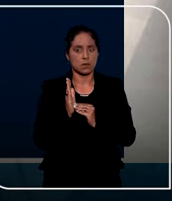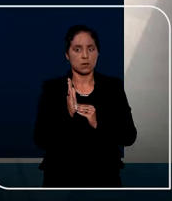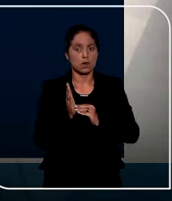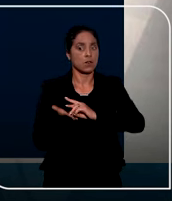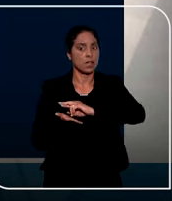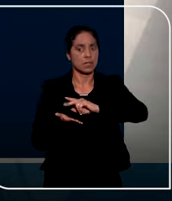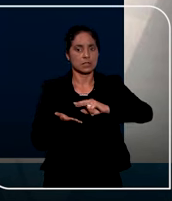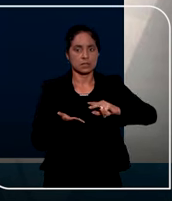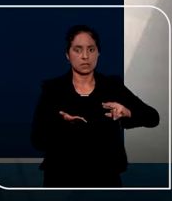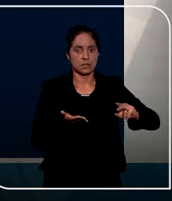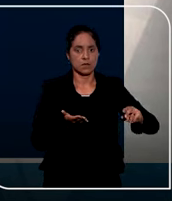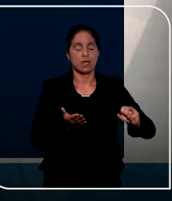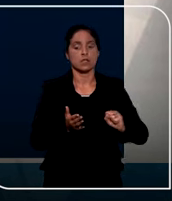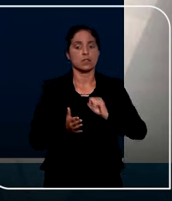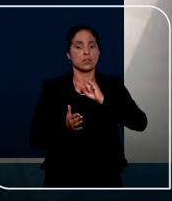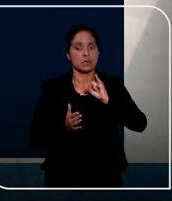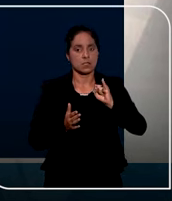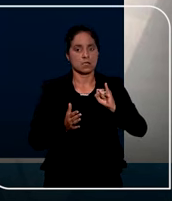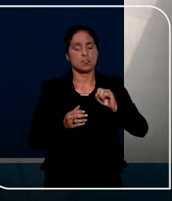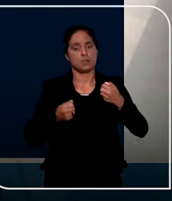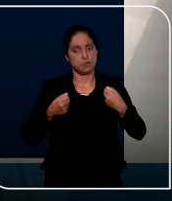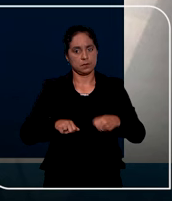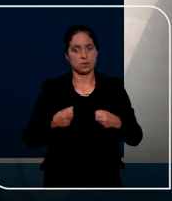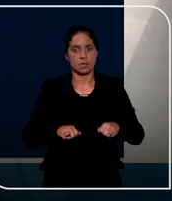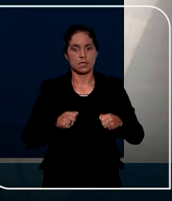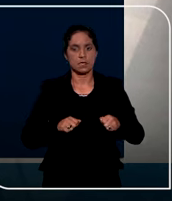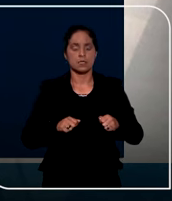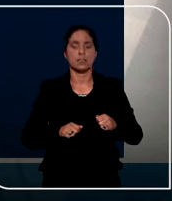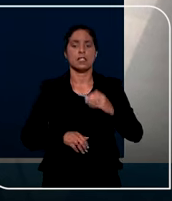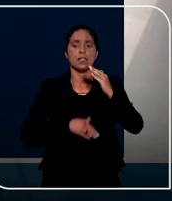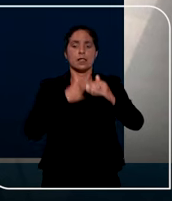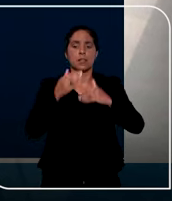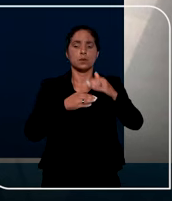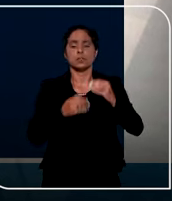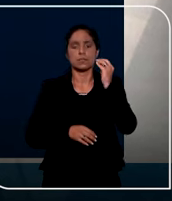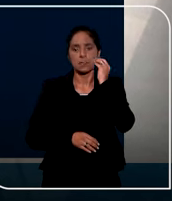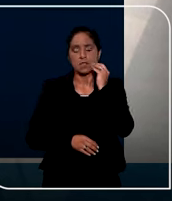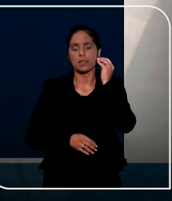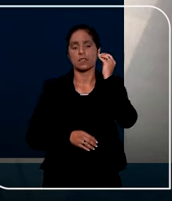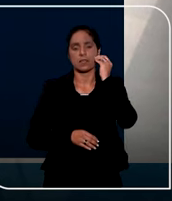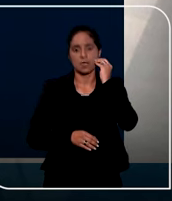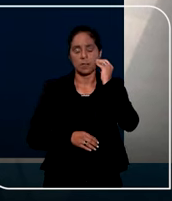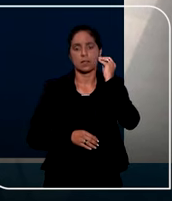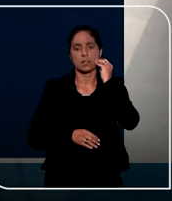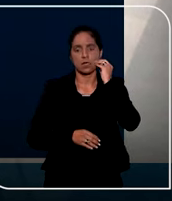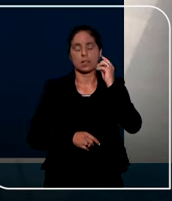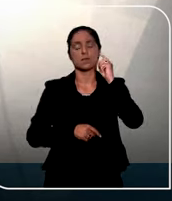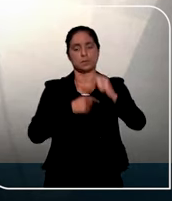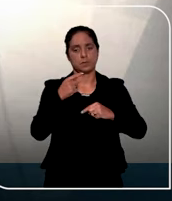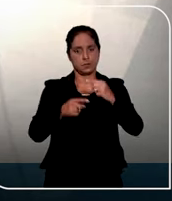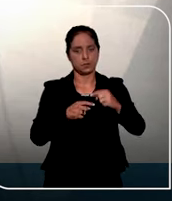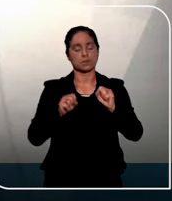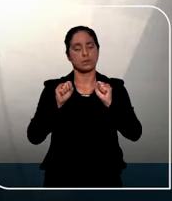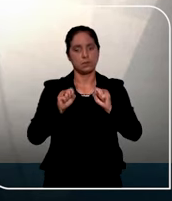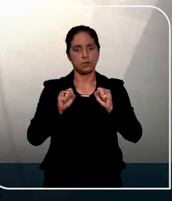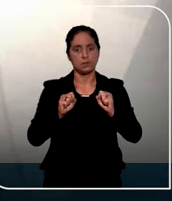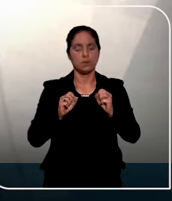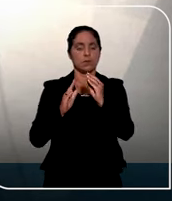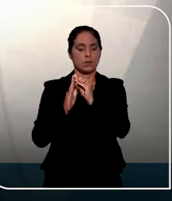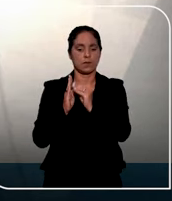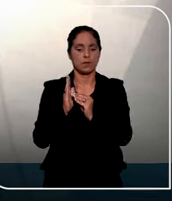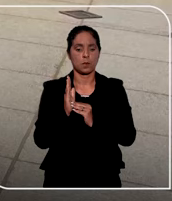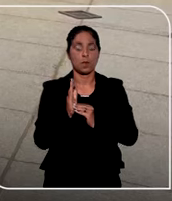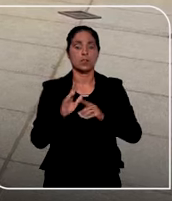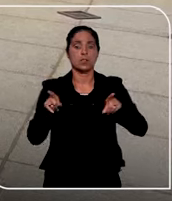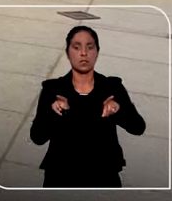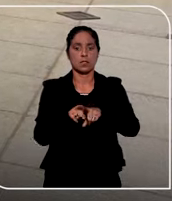empregadas apenas em caráter subsidiário depois de esgotados os meios de execução típicos Além disso relatou